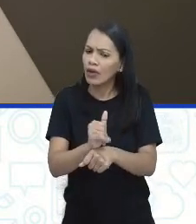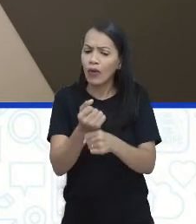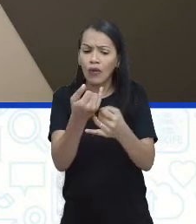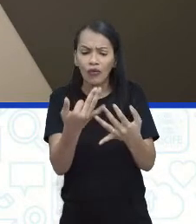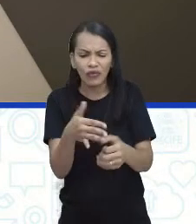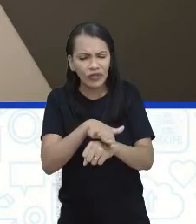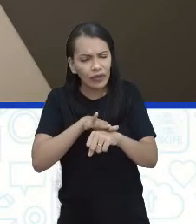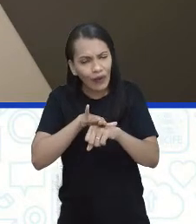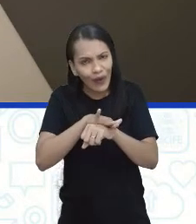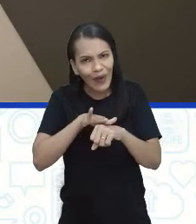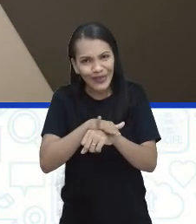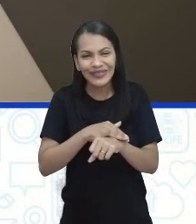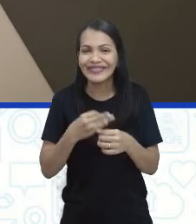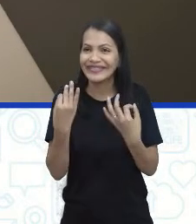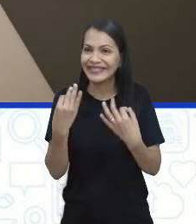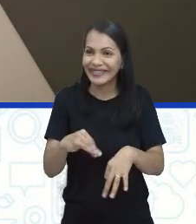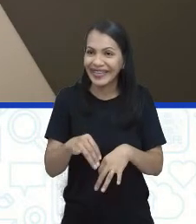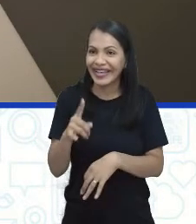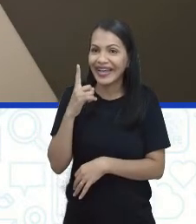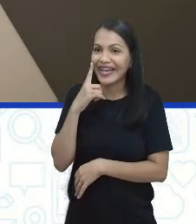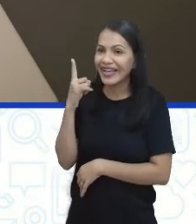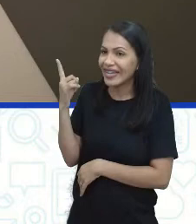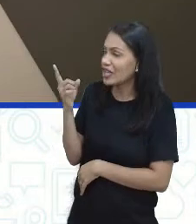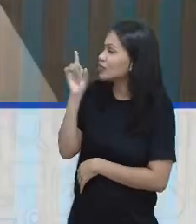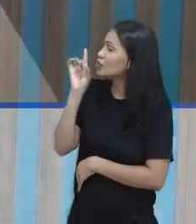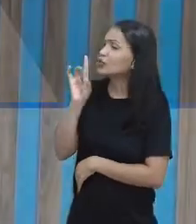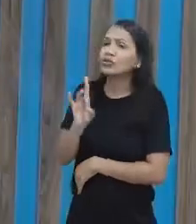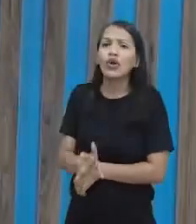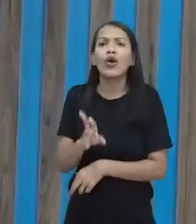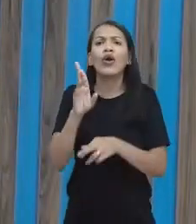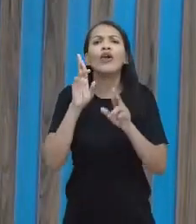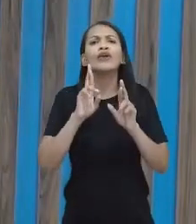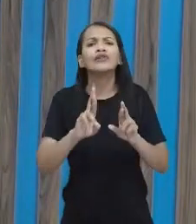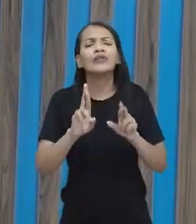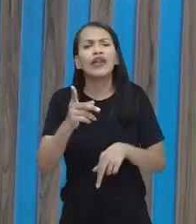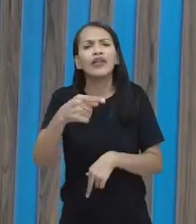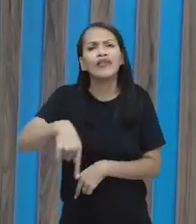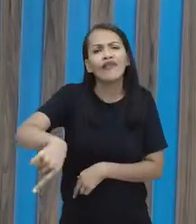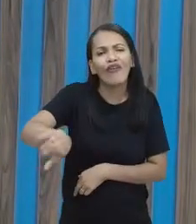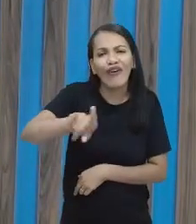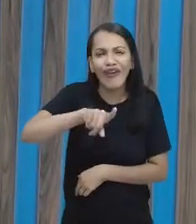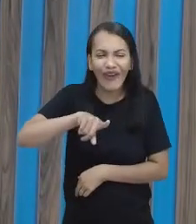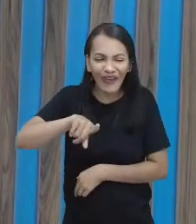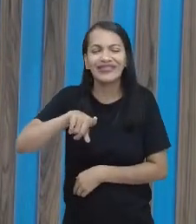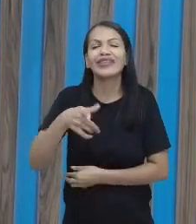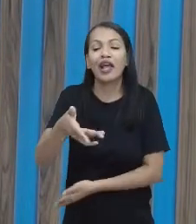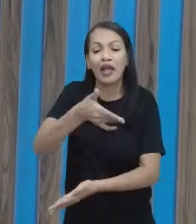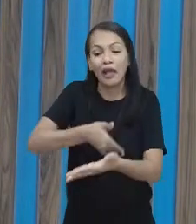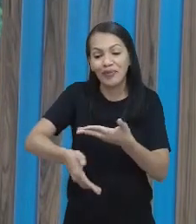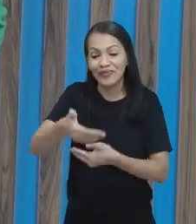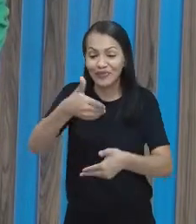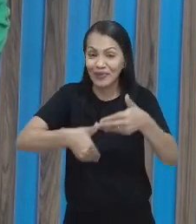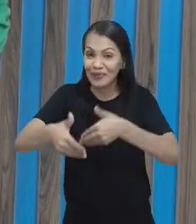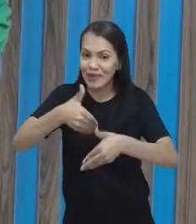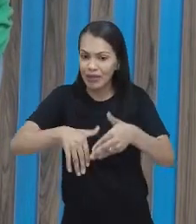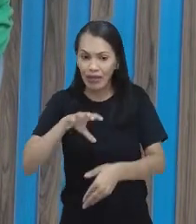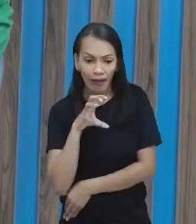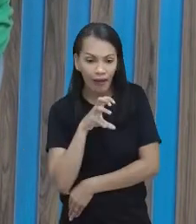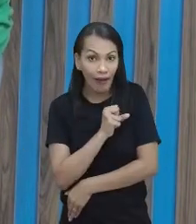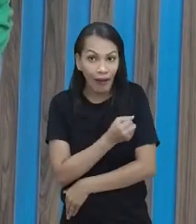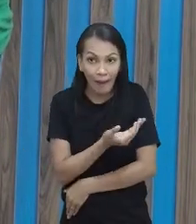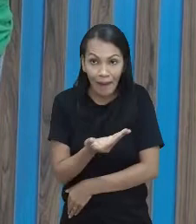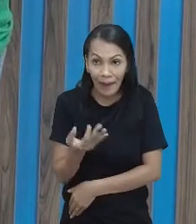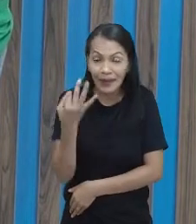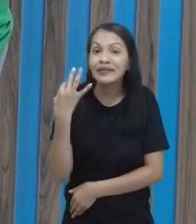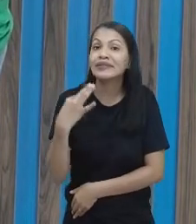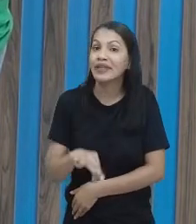gente, tá bom? A gente está aqui só esperando essa sua interação com a gente, que a gente ama bastante, tá